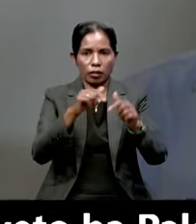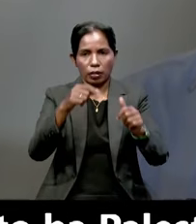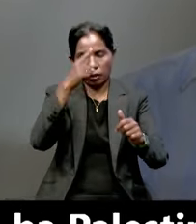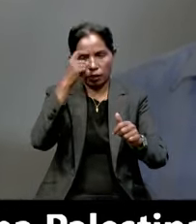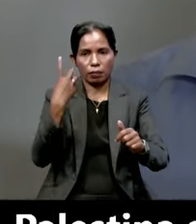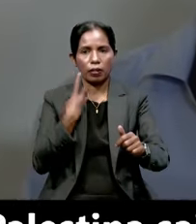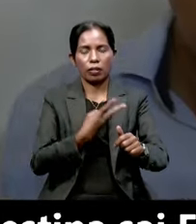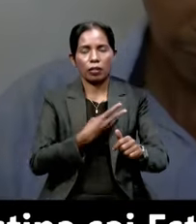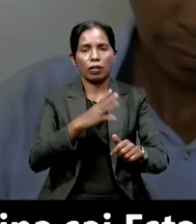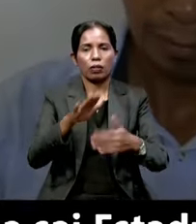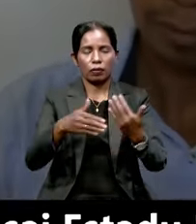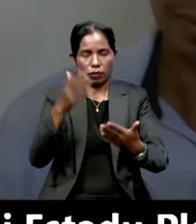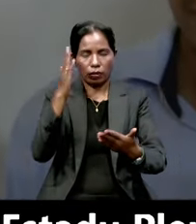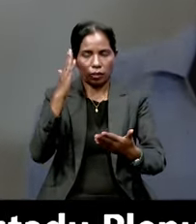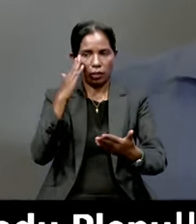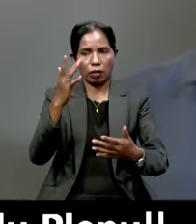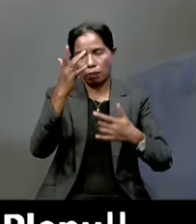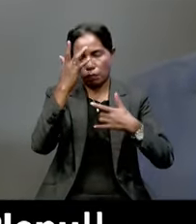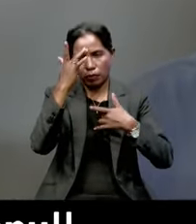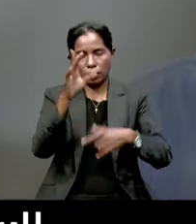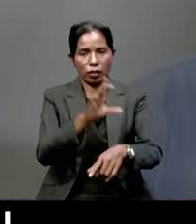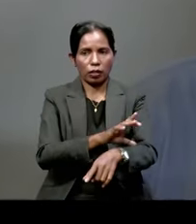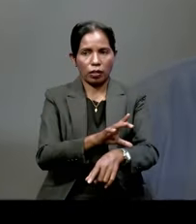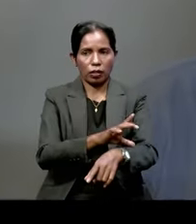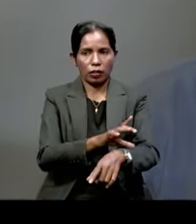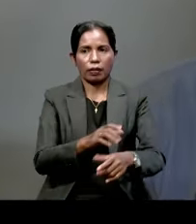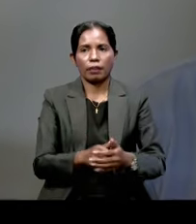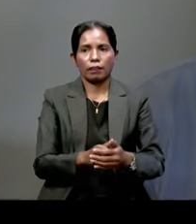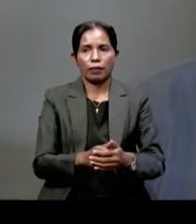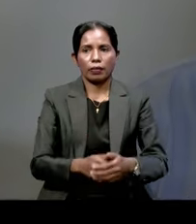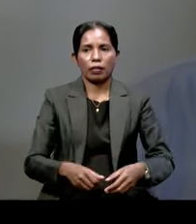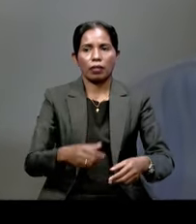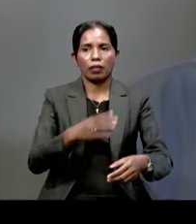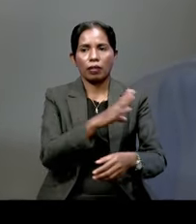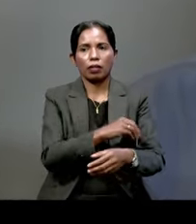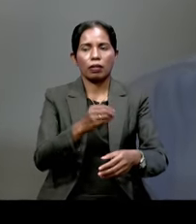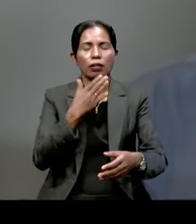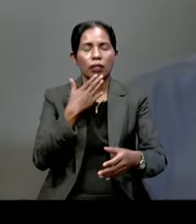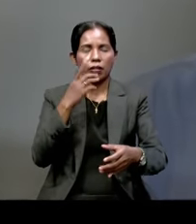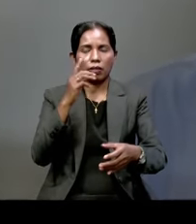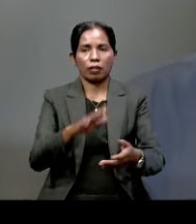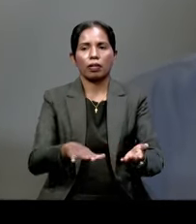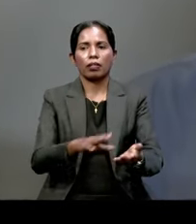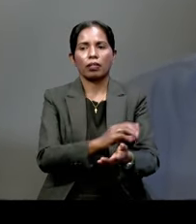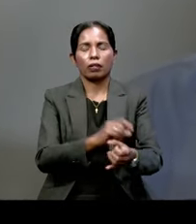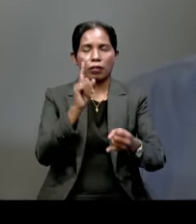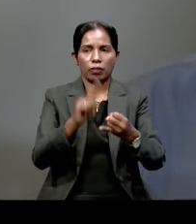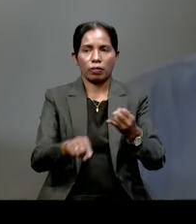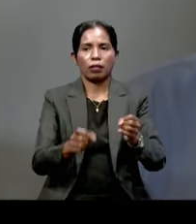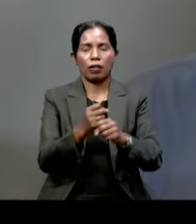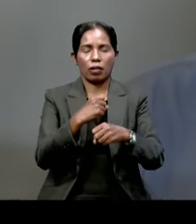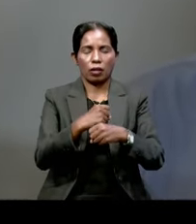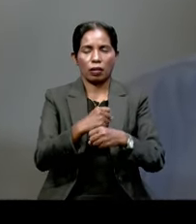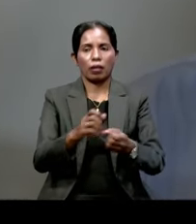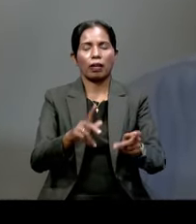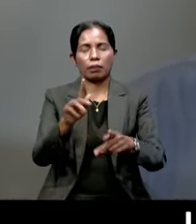katak, mora si da cancro servi, nia finalidade né. Bele halako nem ne